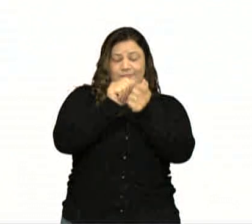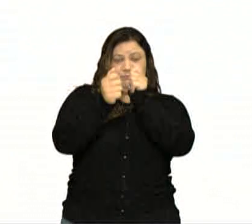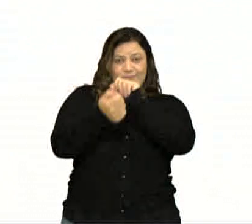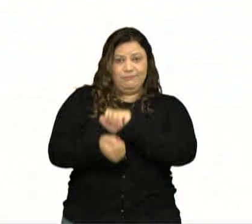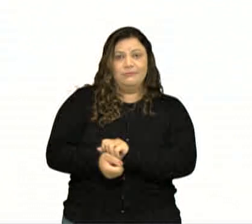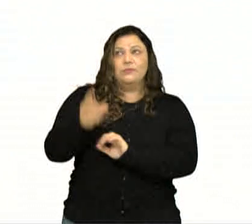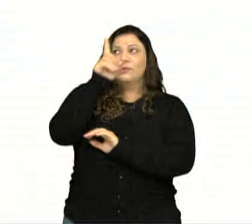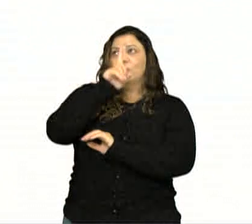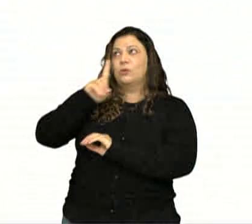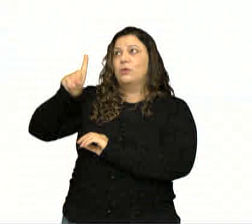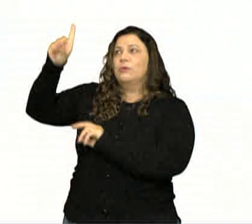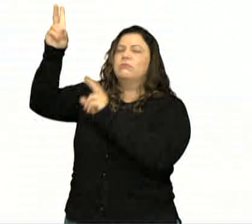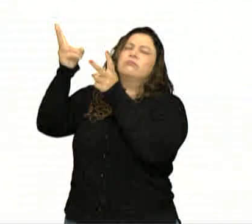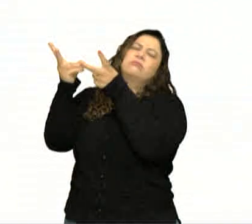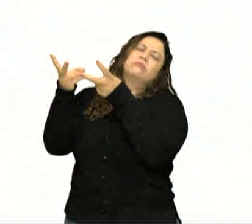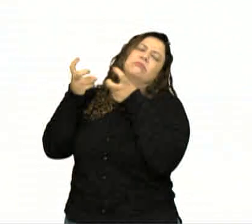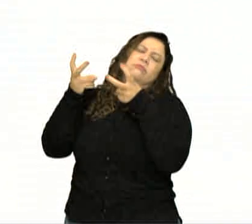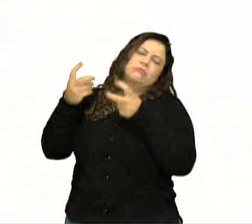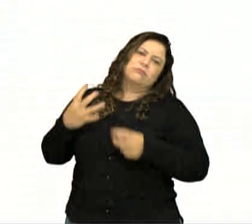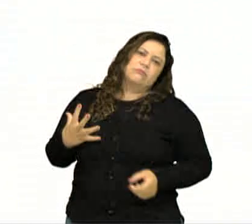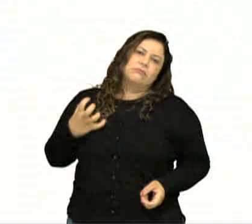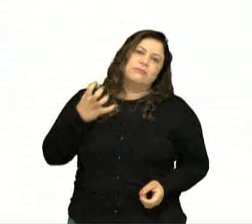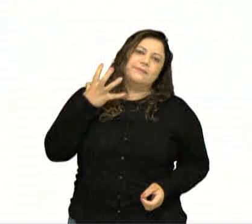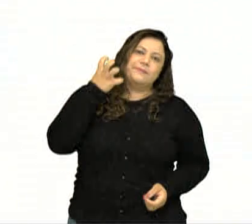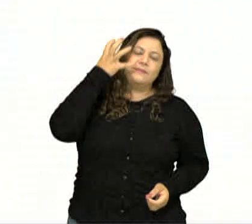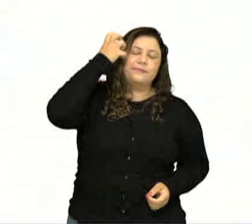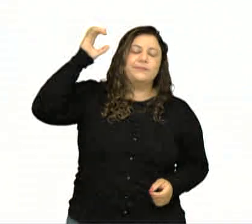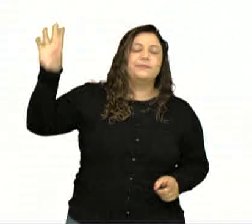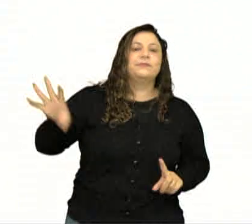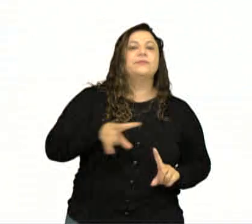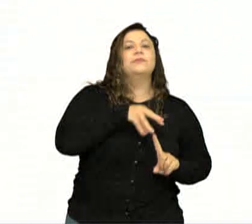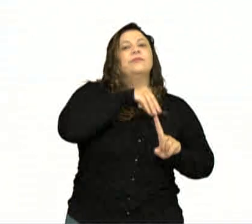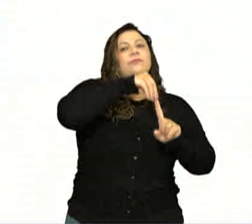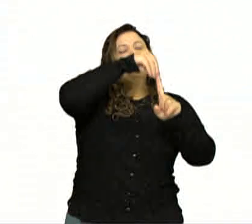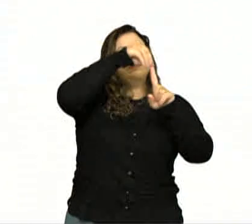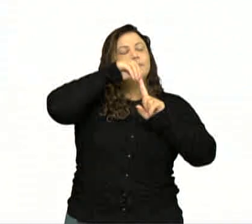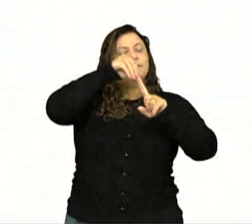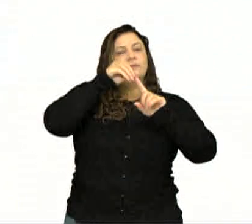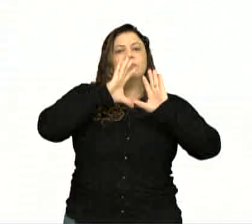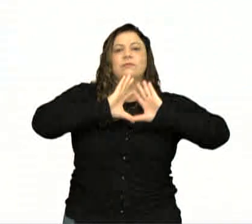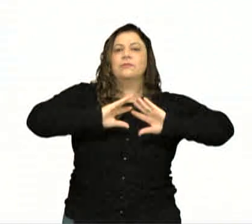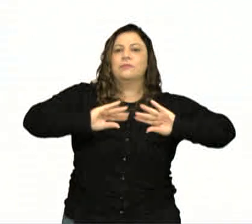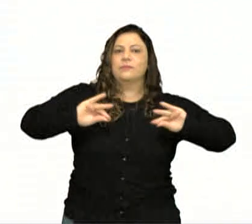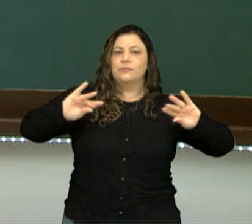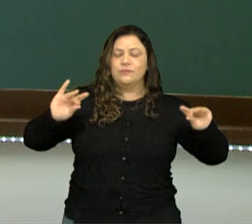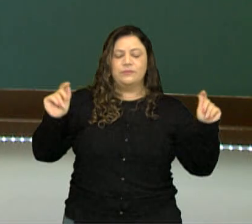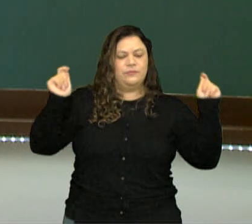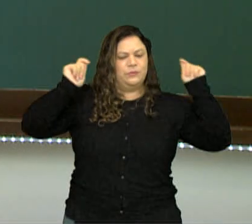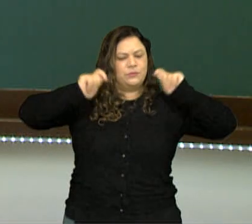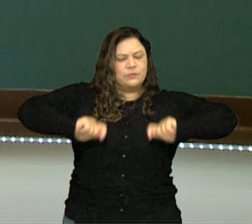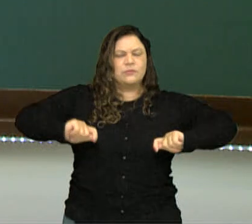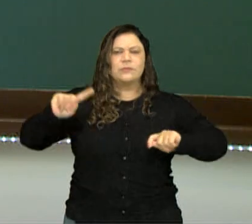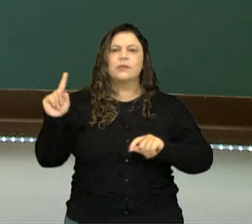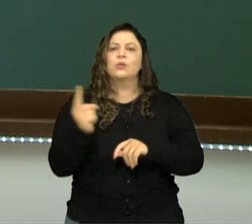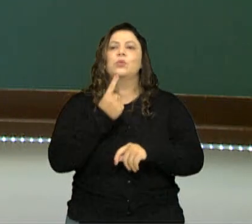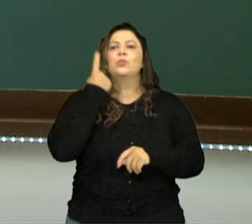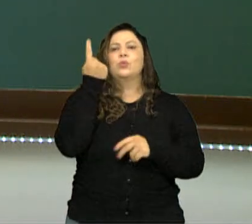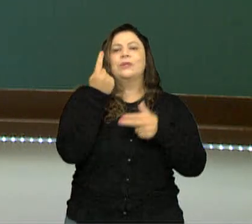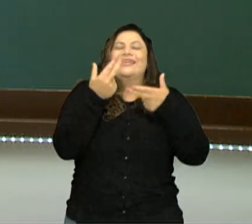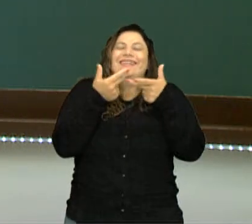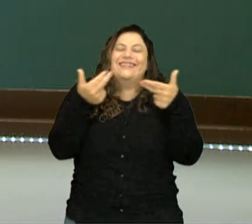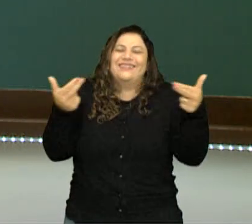na perspectiva de Spinoza, é a única substância possível, pois ele é a única coisa